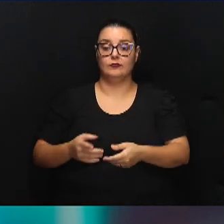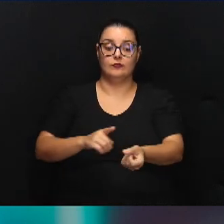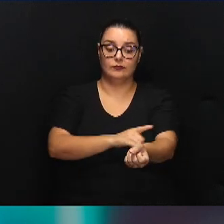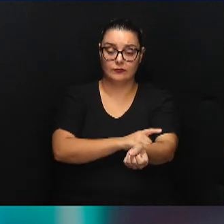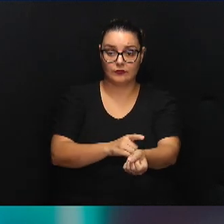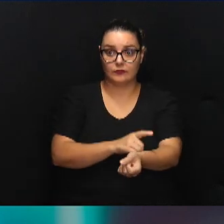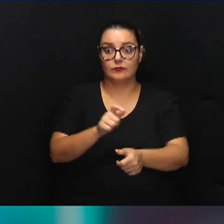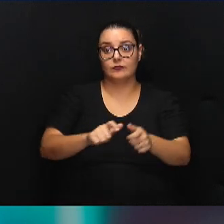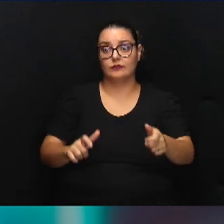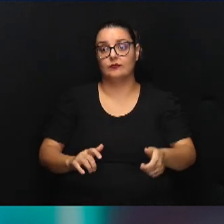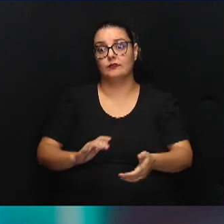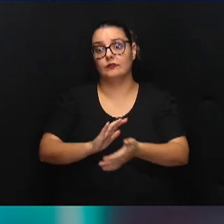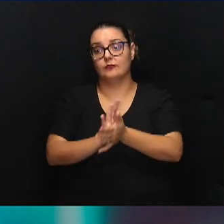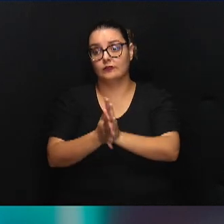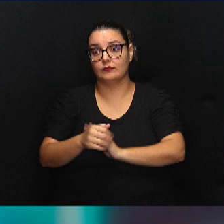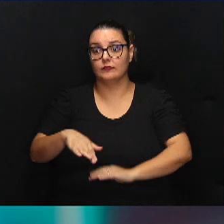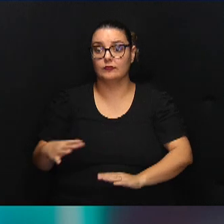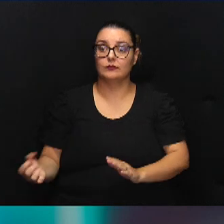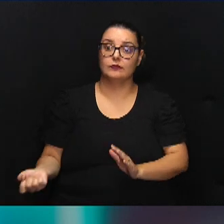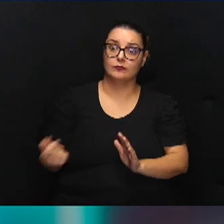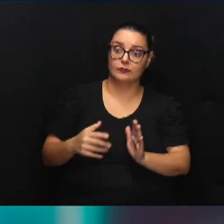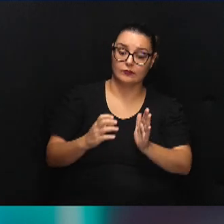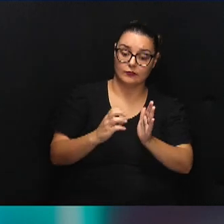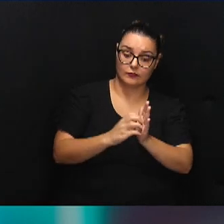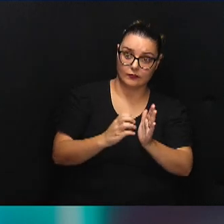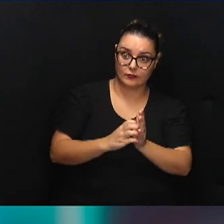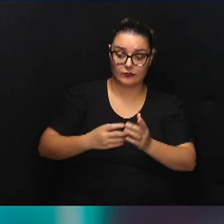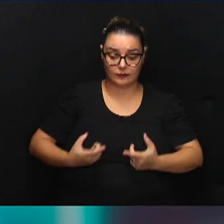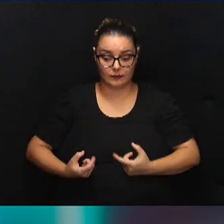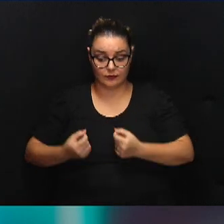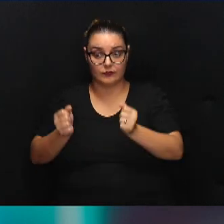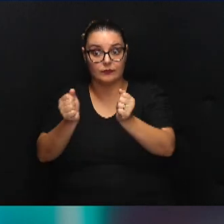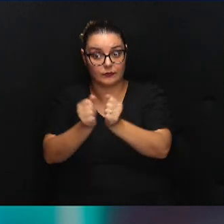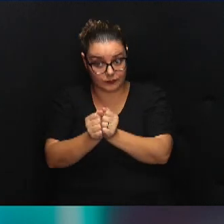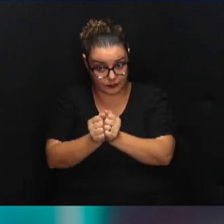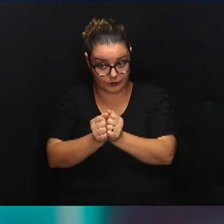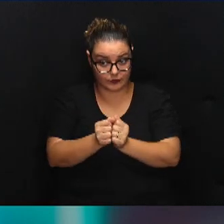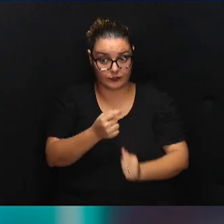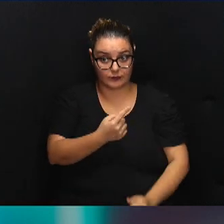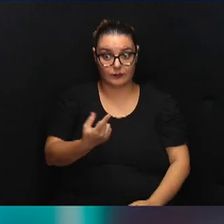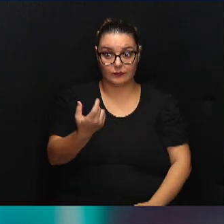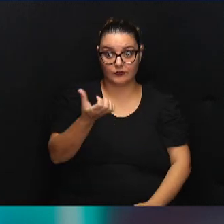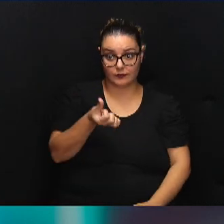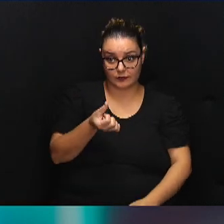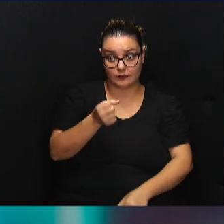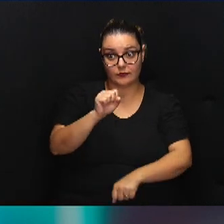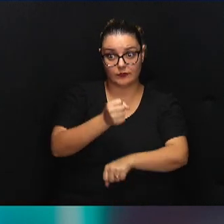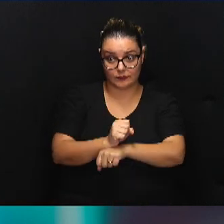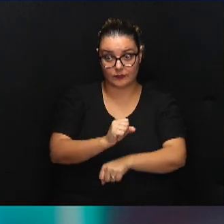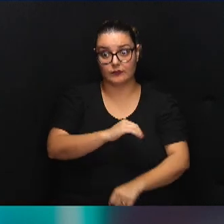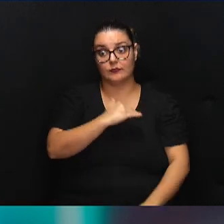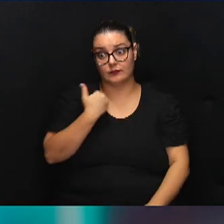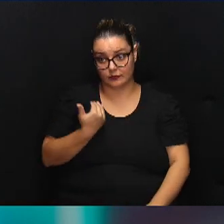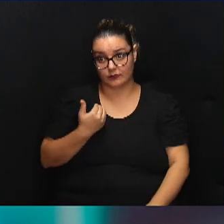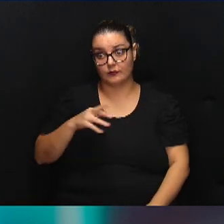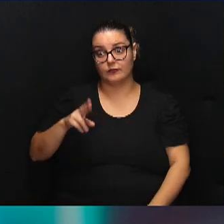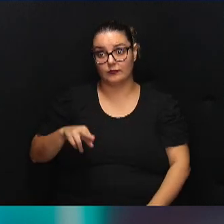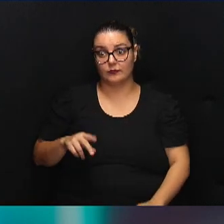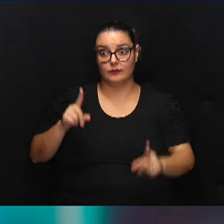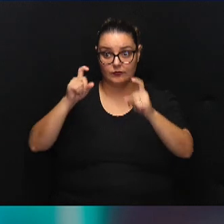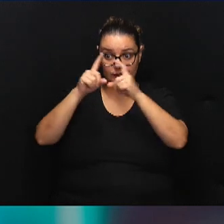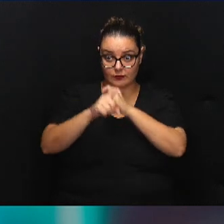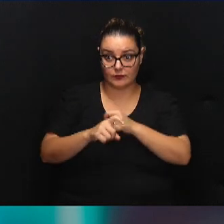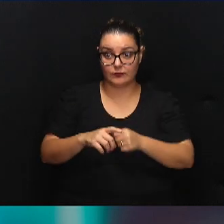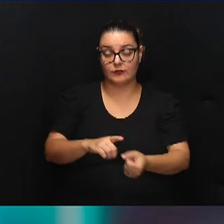mata mais do que a AIDS e o câncer juntos. A cada 6 segundos, uma pessoa morre no mundo por causa das complicações